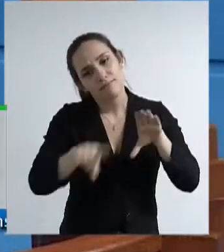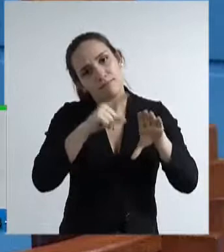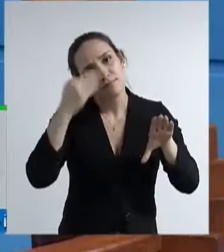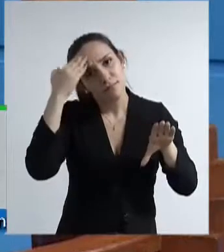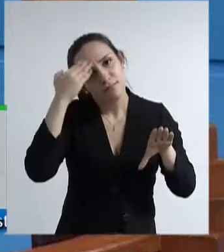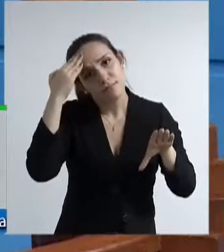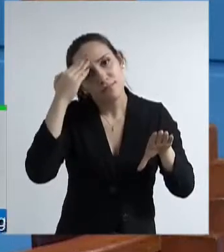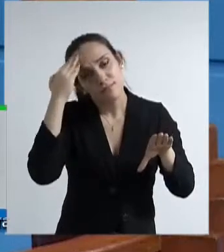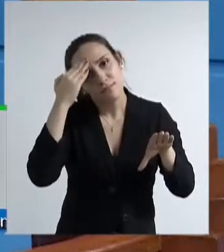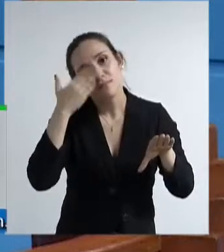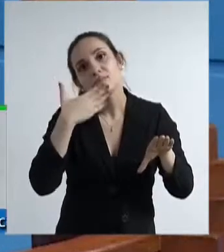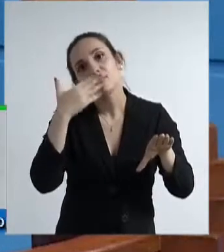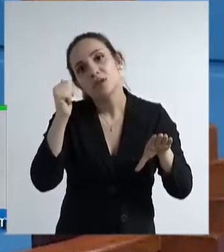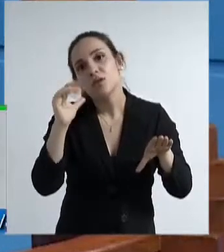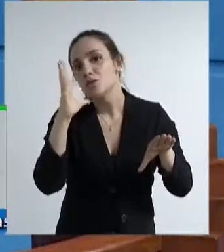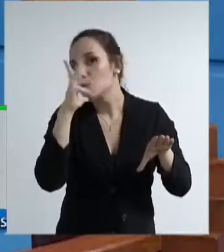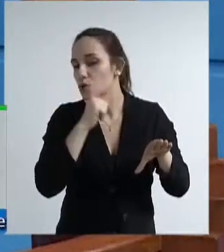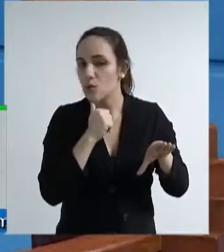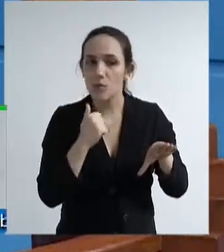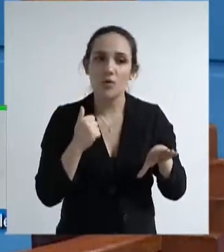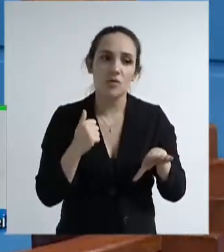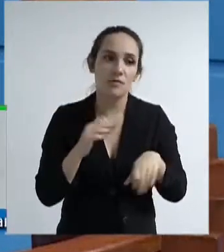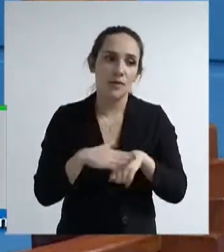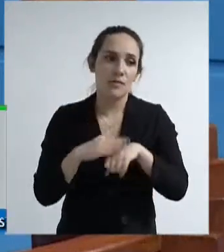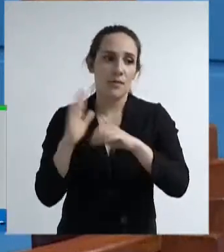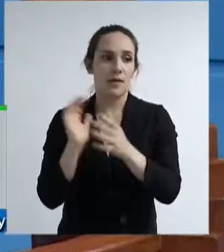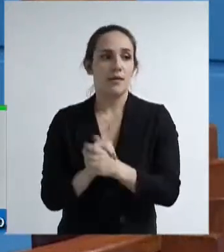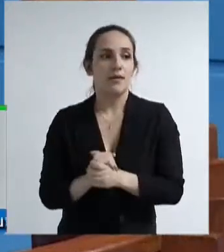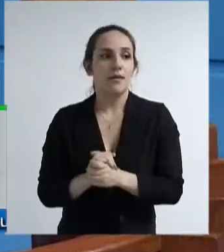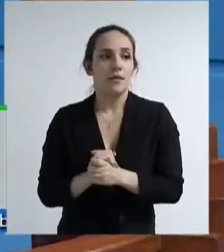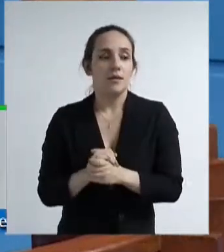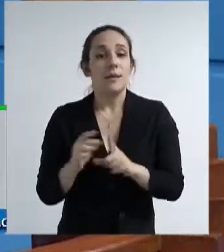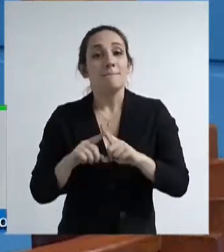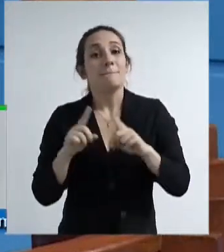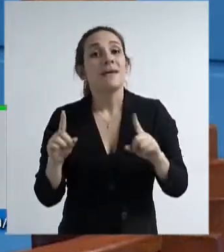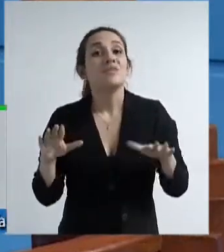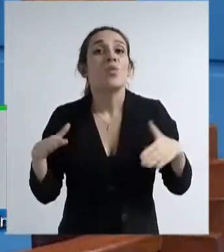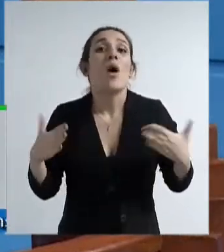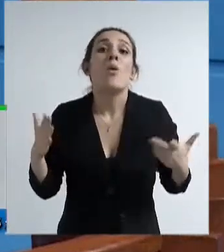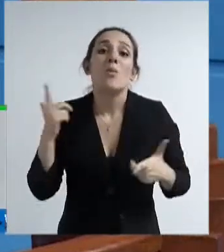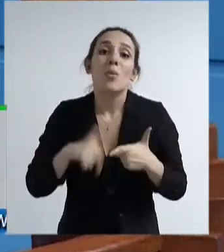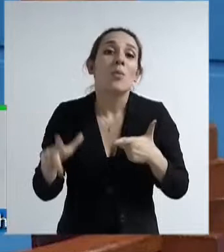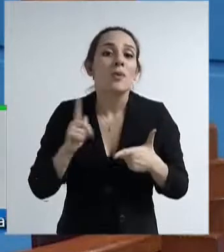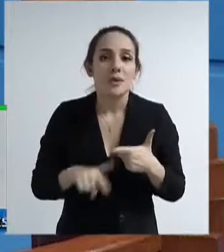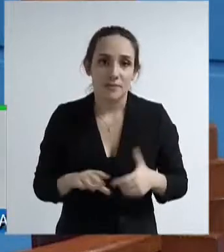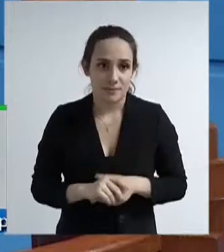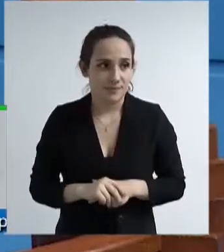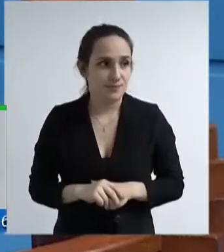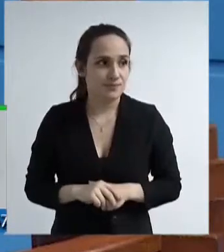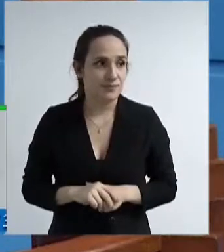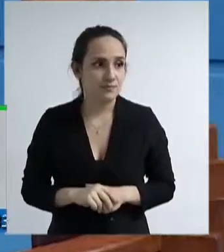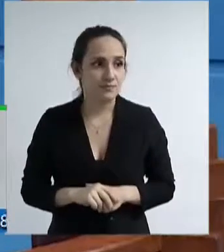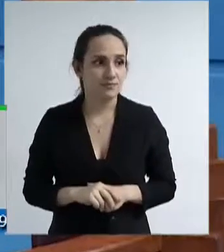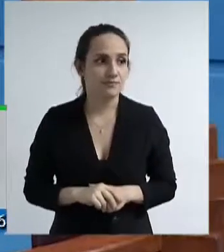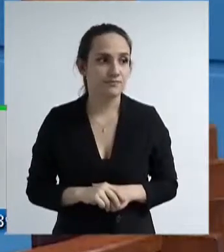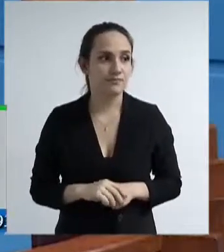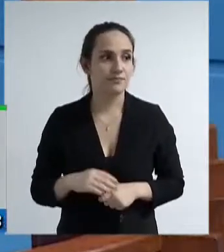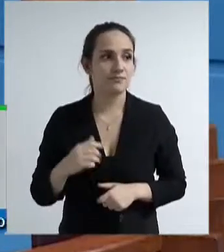e durabilidade. Essa simples solução encontra um grande inimigo em nosso estado. Os